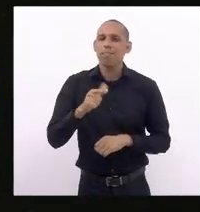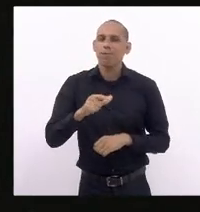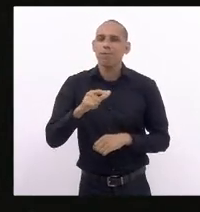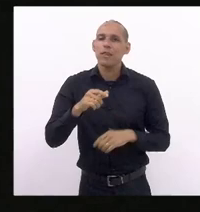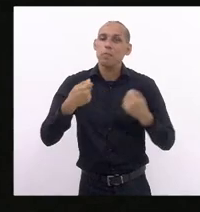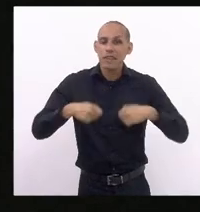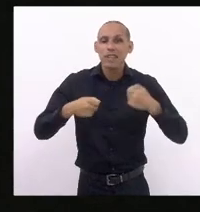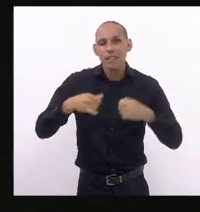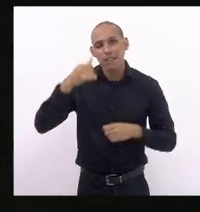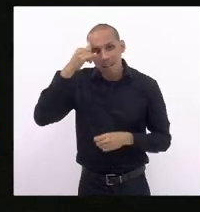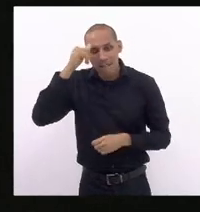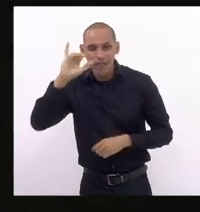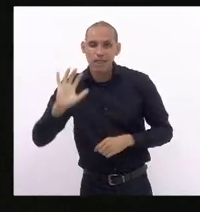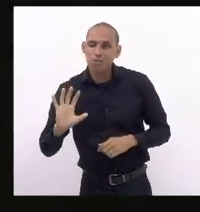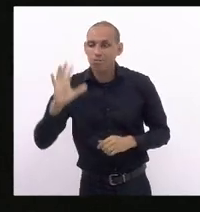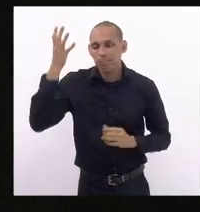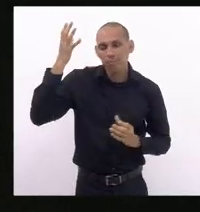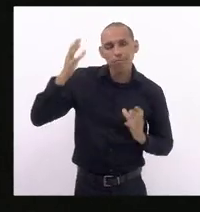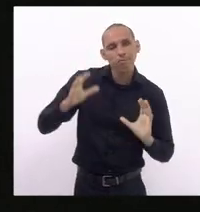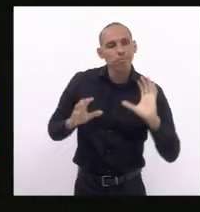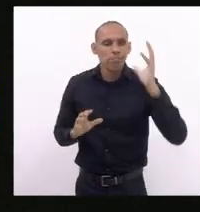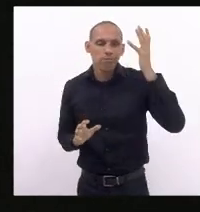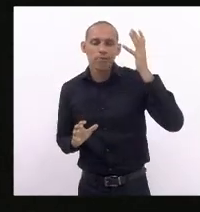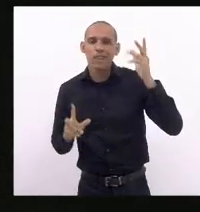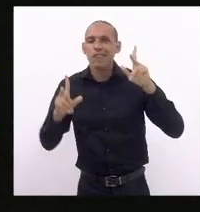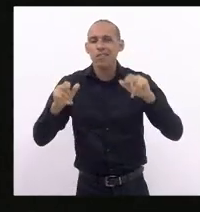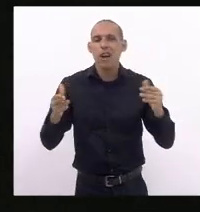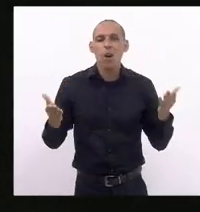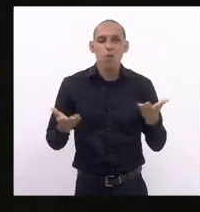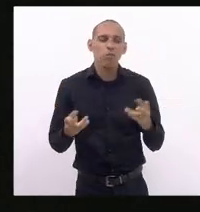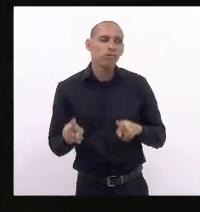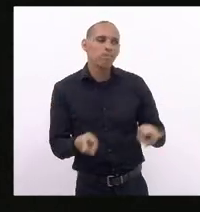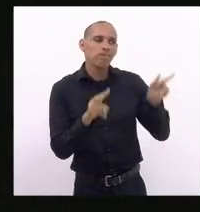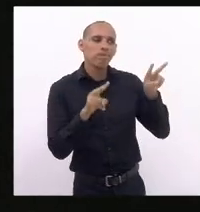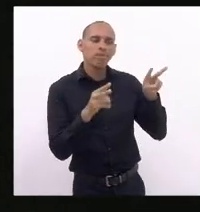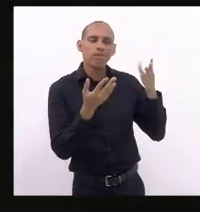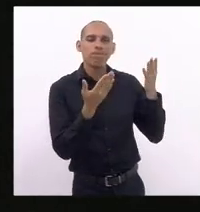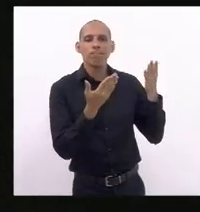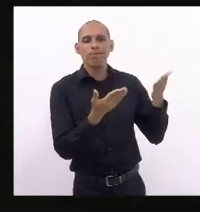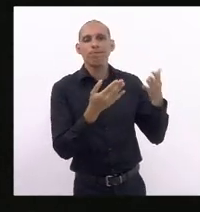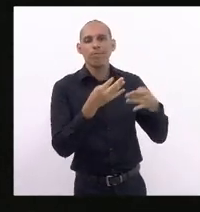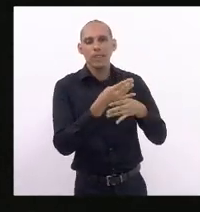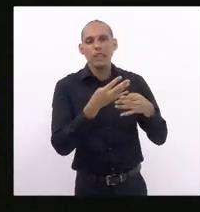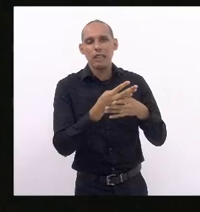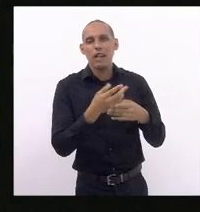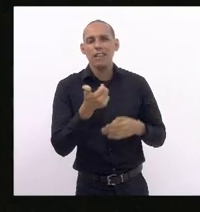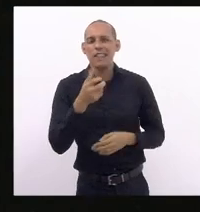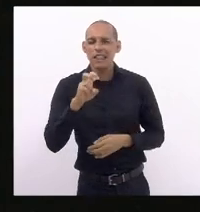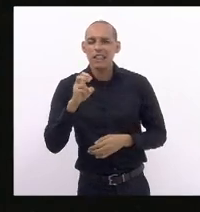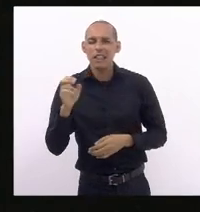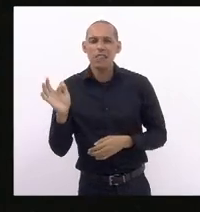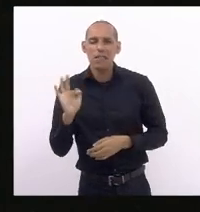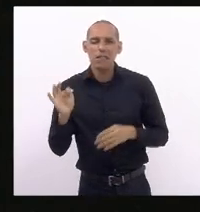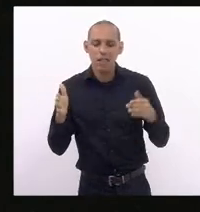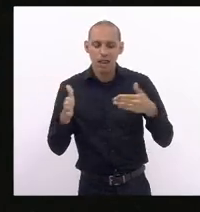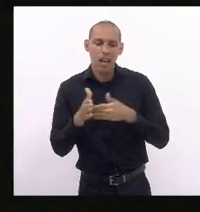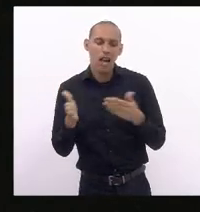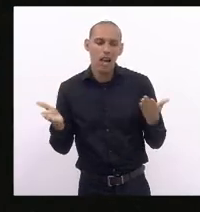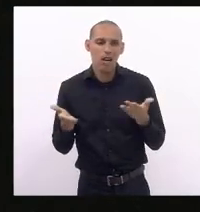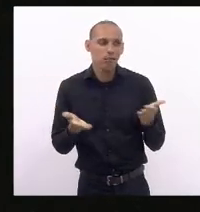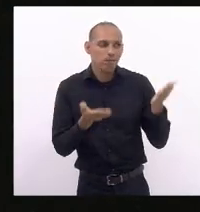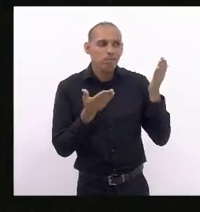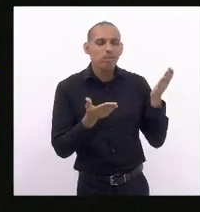evitar desastres da magnitude que nós estamos assistindo a partir do dia 15 de fevereiro, e